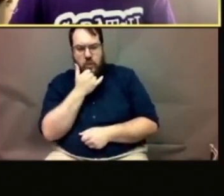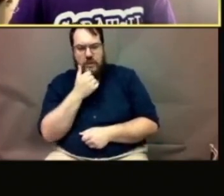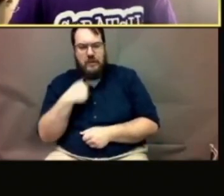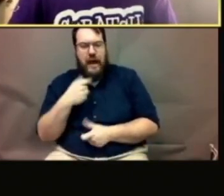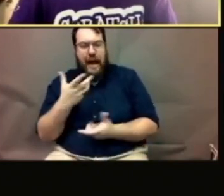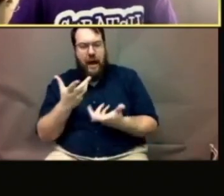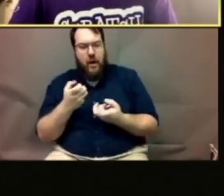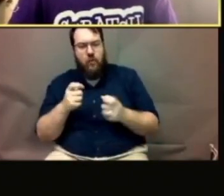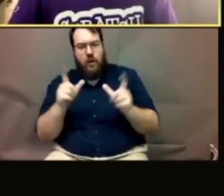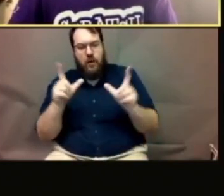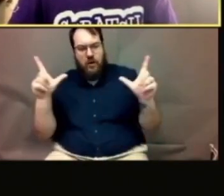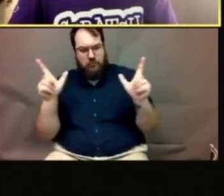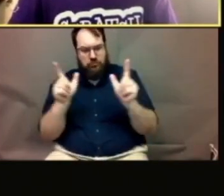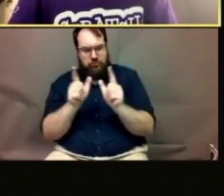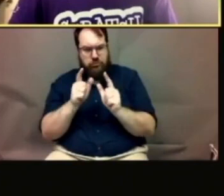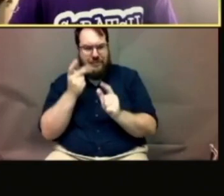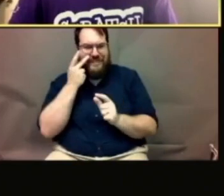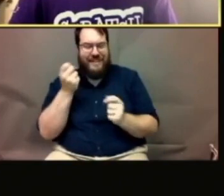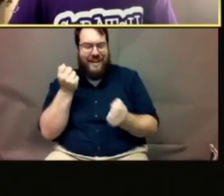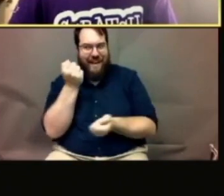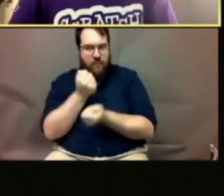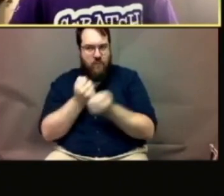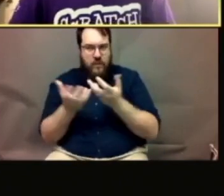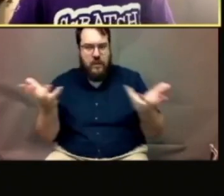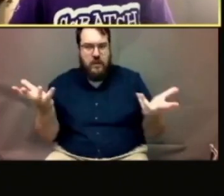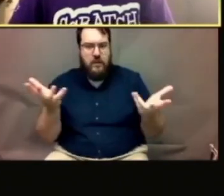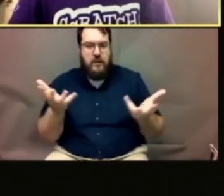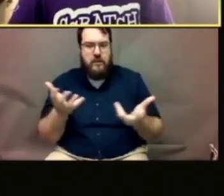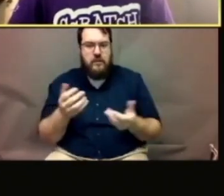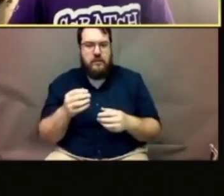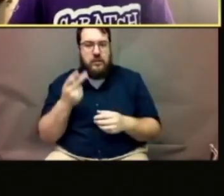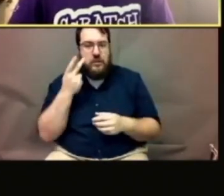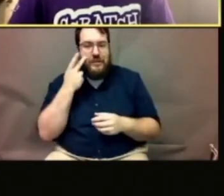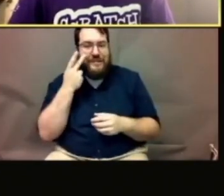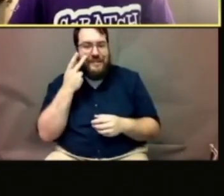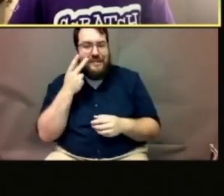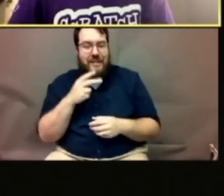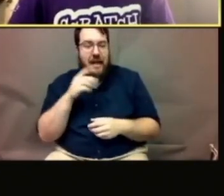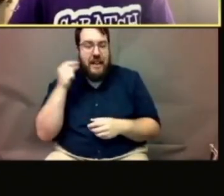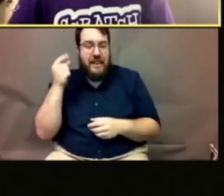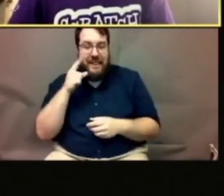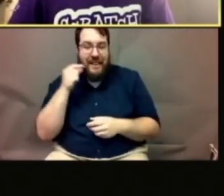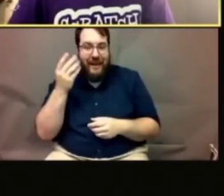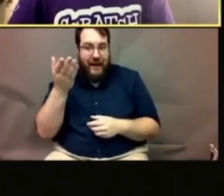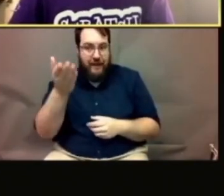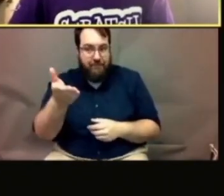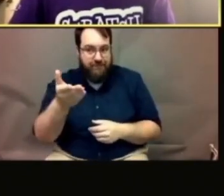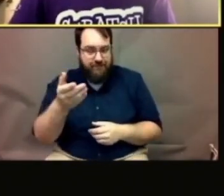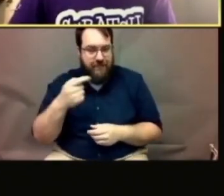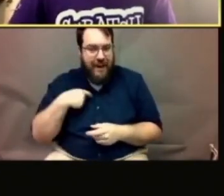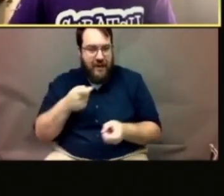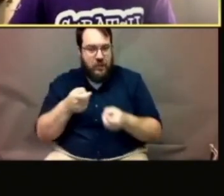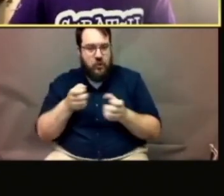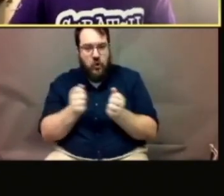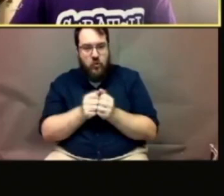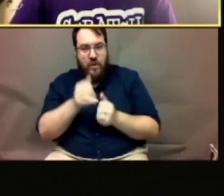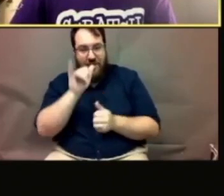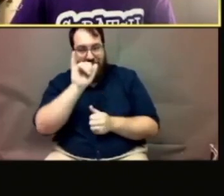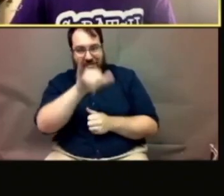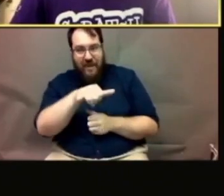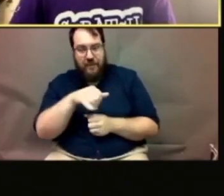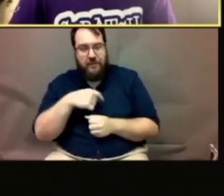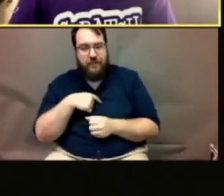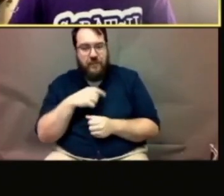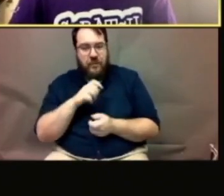vocês podem ver aqui toda a sequência dos blocos. Então, eu tenho o gatinho aqui na tecla, na tela, que está sendo controlado pelos